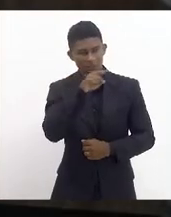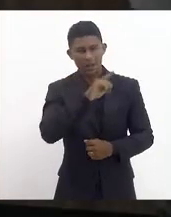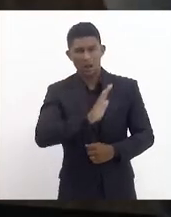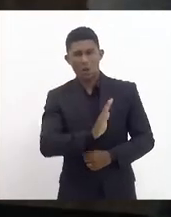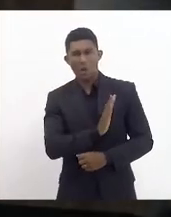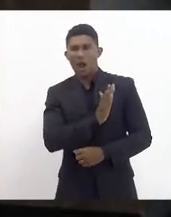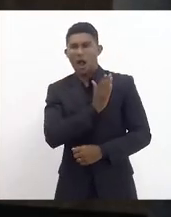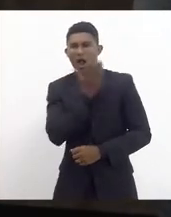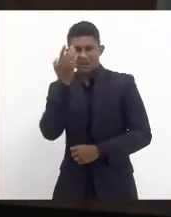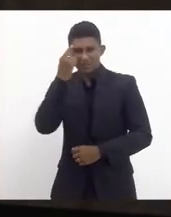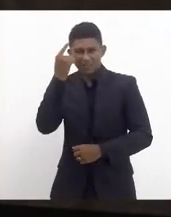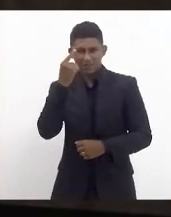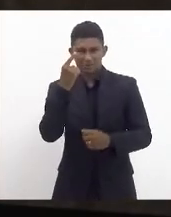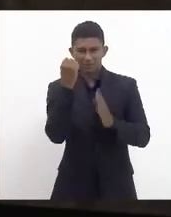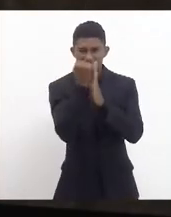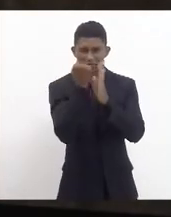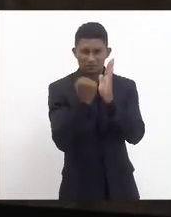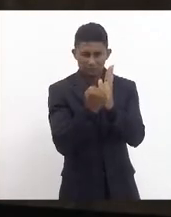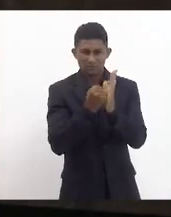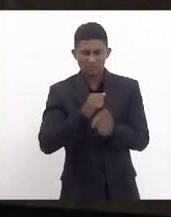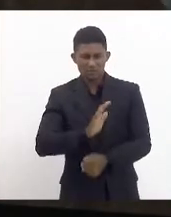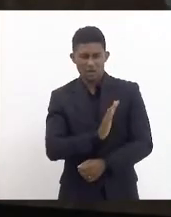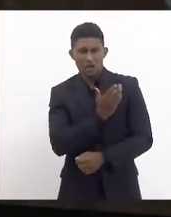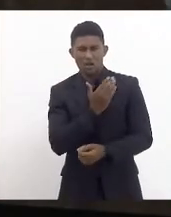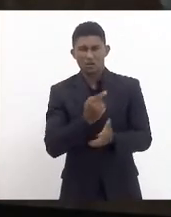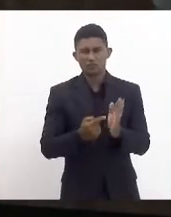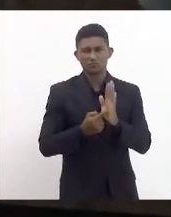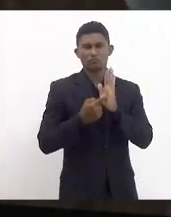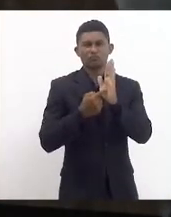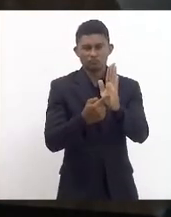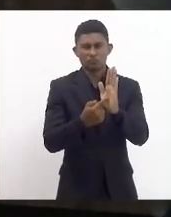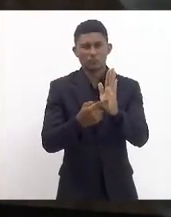de repúdio. Se o deputado